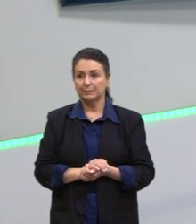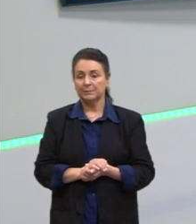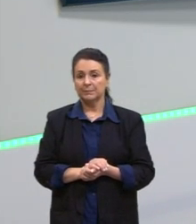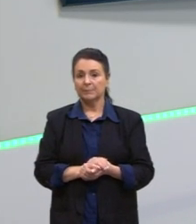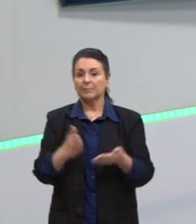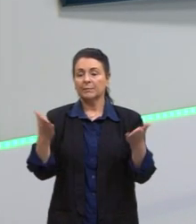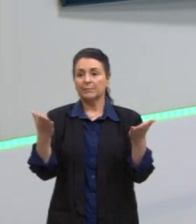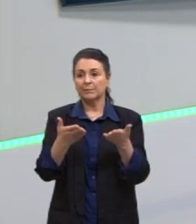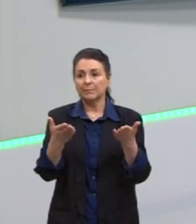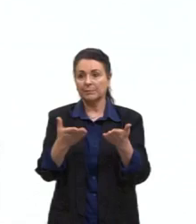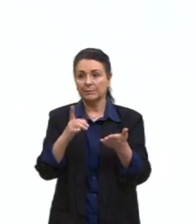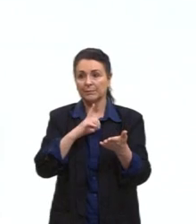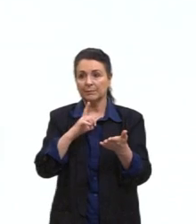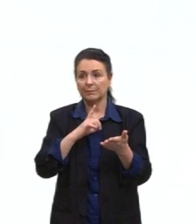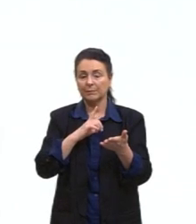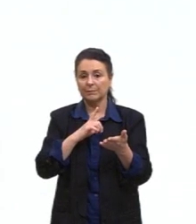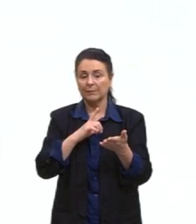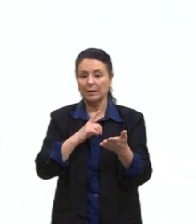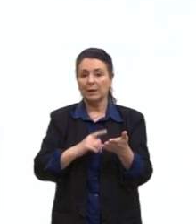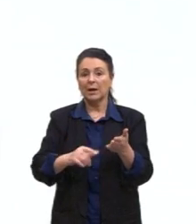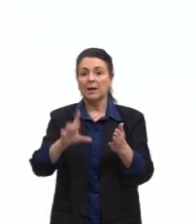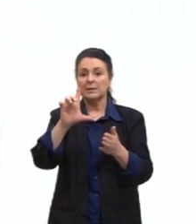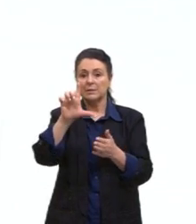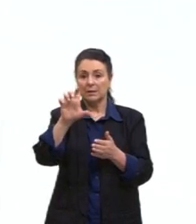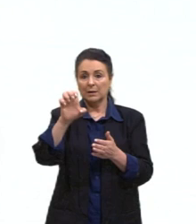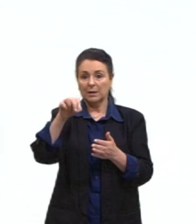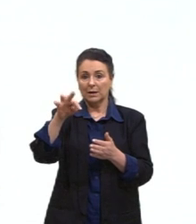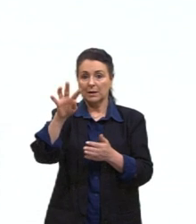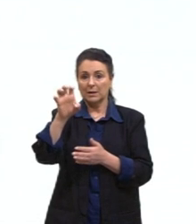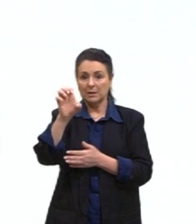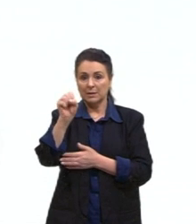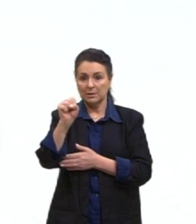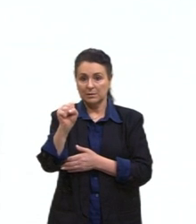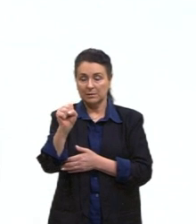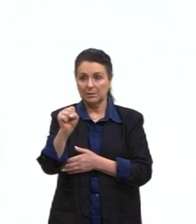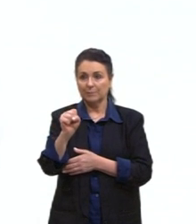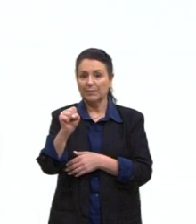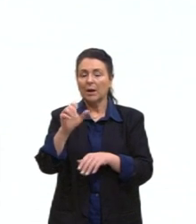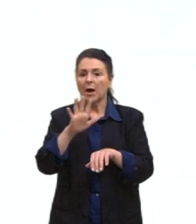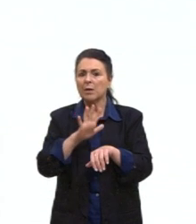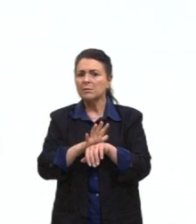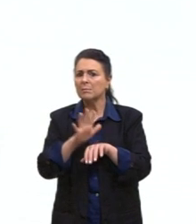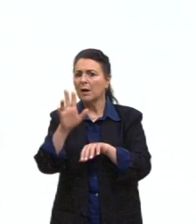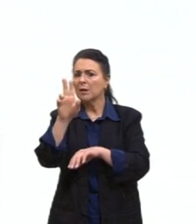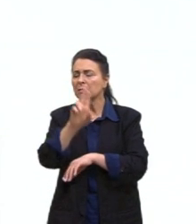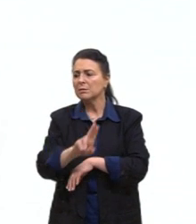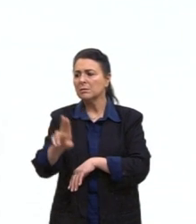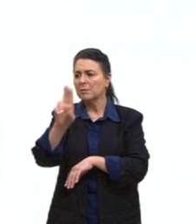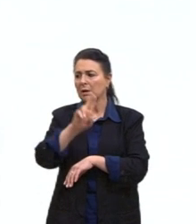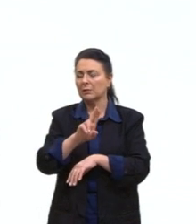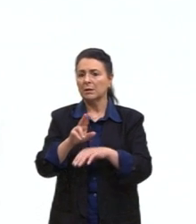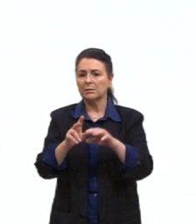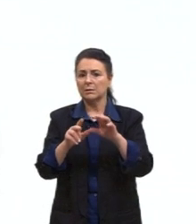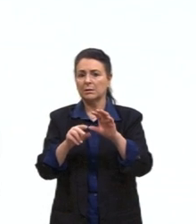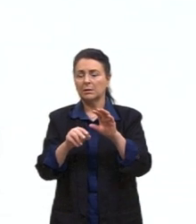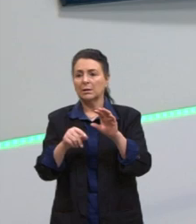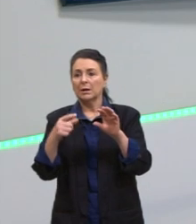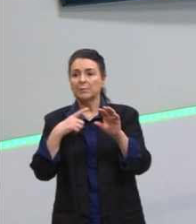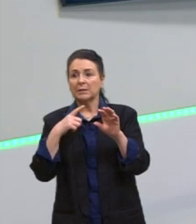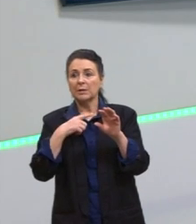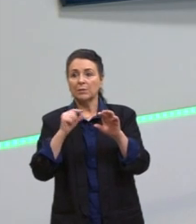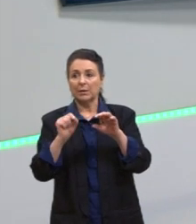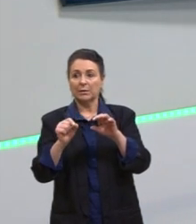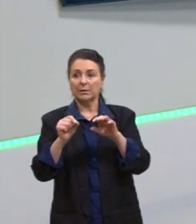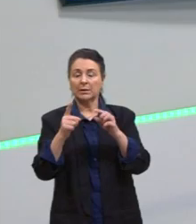bom a gente tem também as lentes tá que eu trouxe as lentes mais convencionais mas tem outros tipos